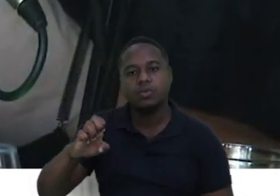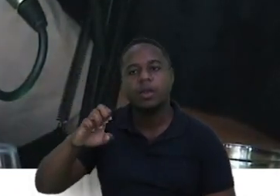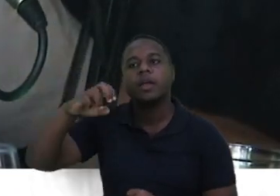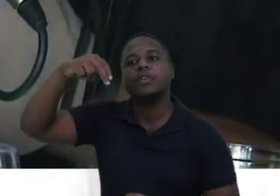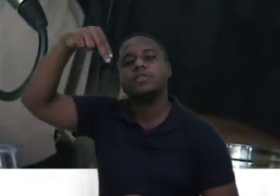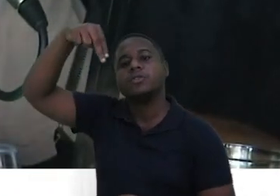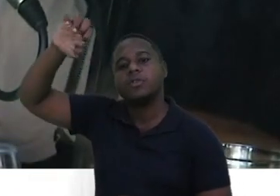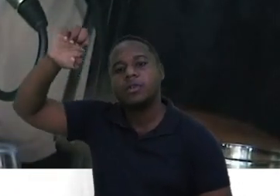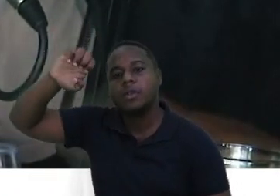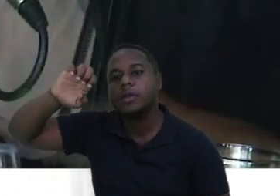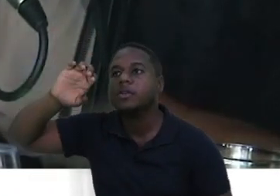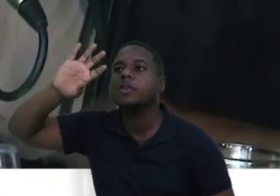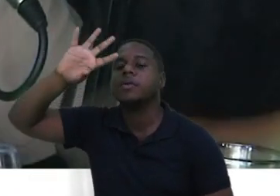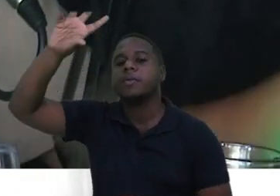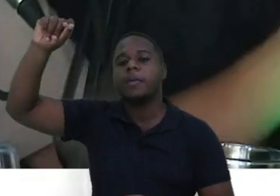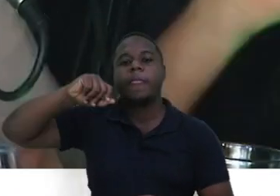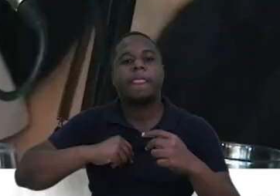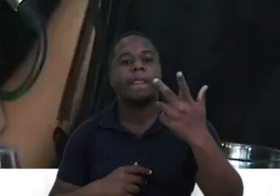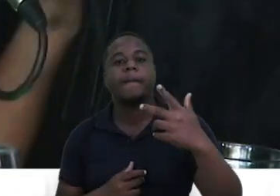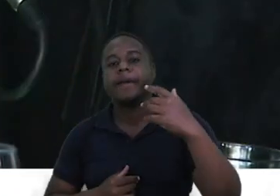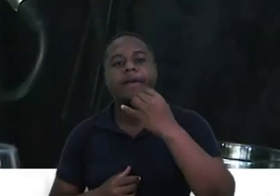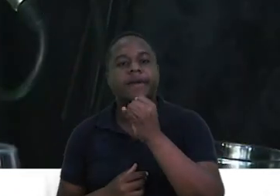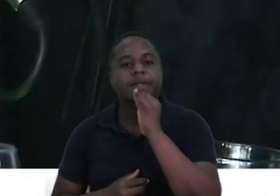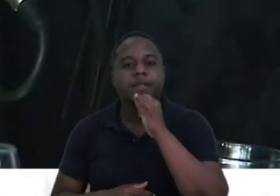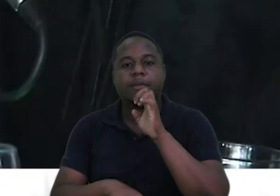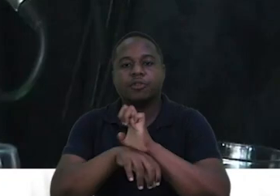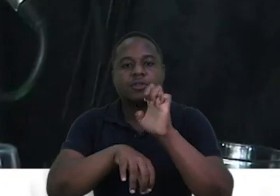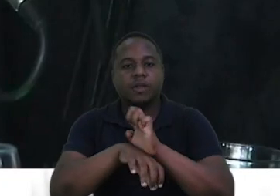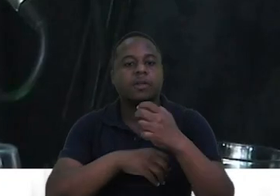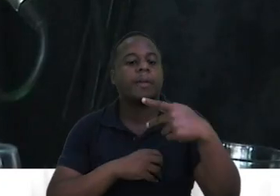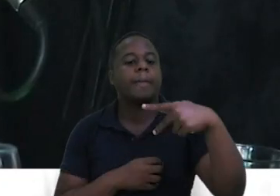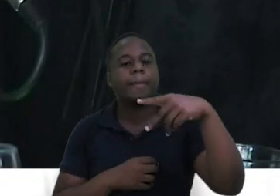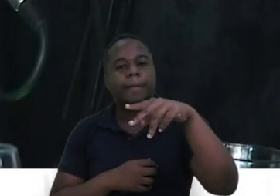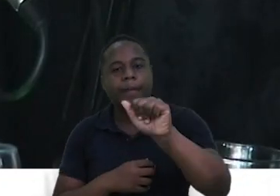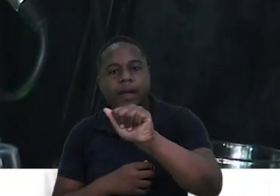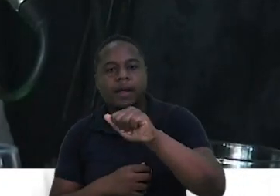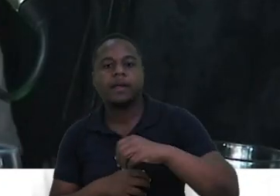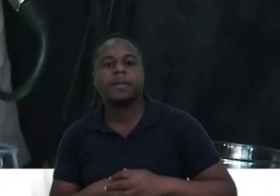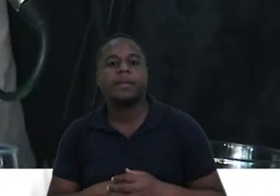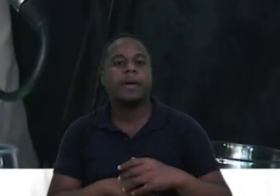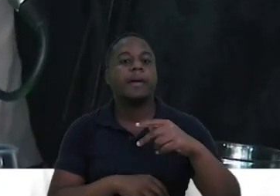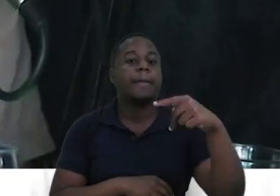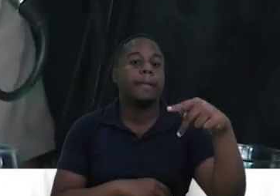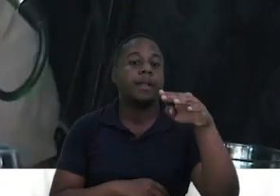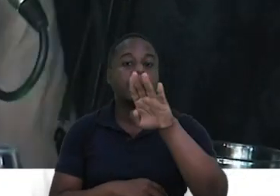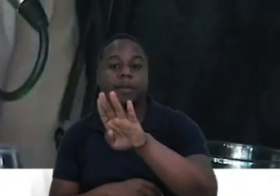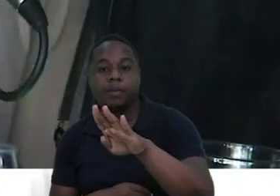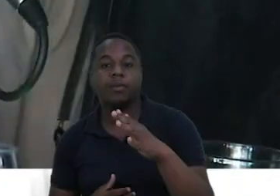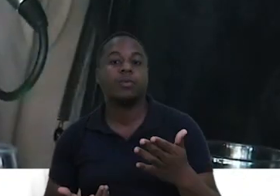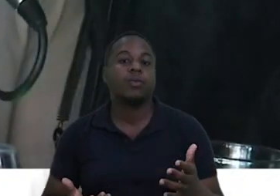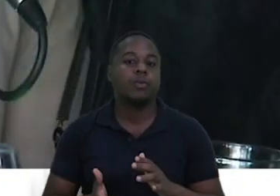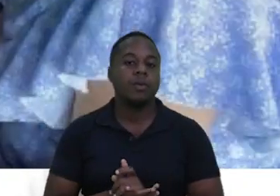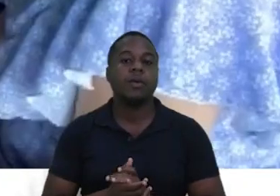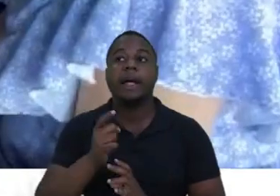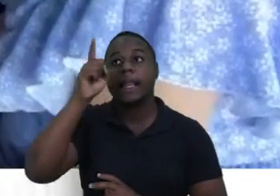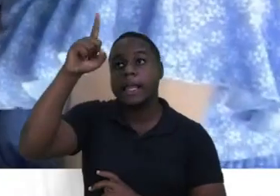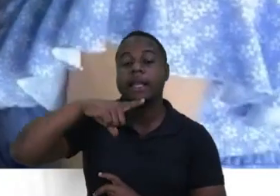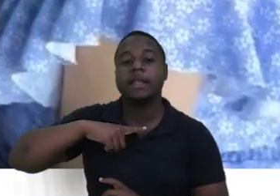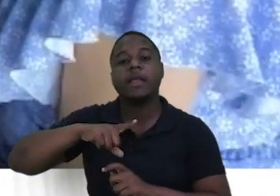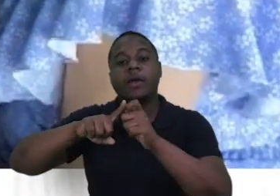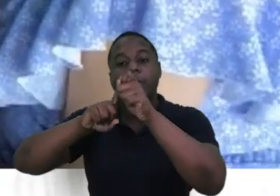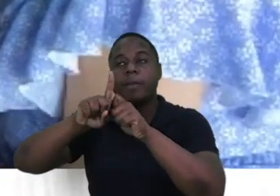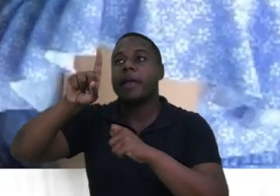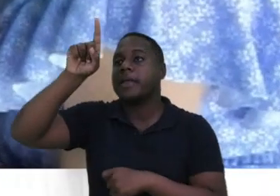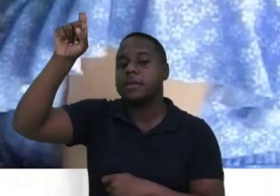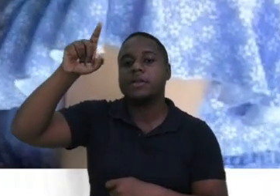Brasil. Imagine, Paraíba, Pernambuco, não tem o São João lá de um mês? Sim, é, Caruaru. Sim, Festival de Caruaru. Então, imagine essa